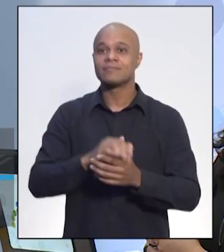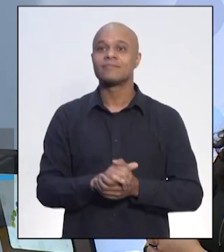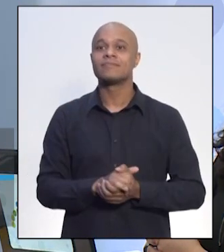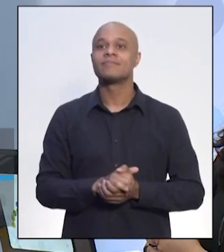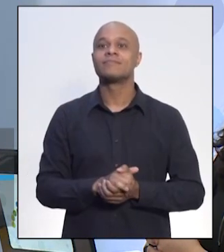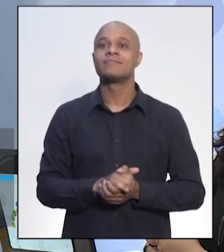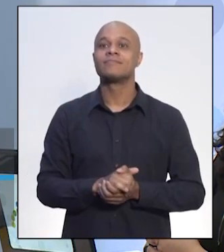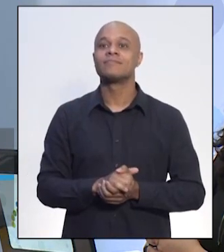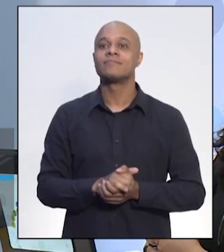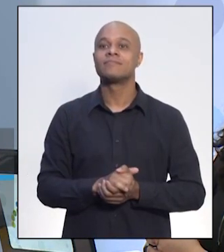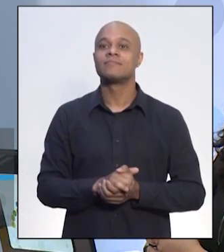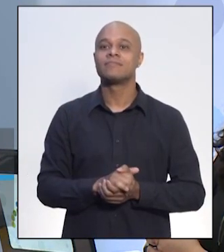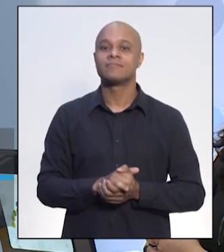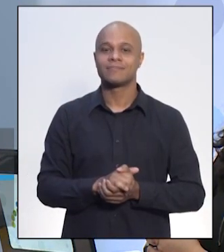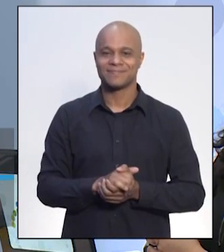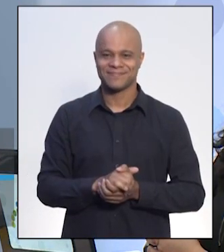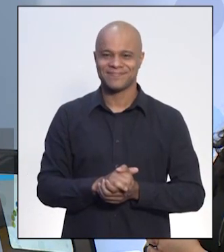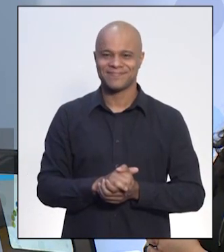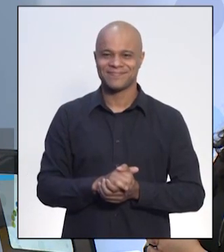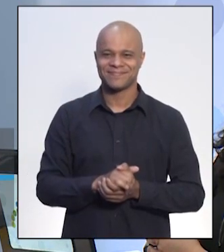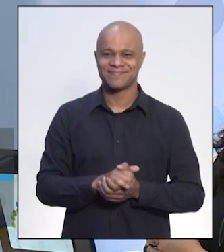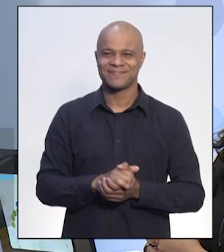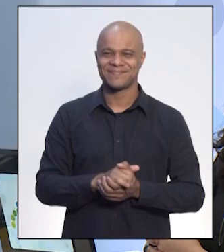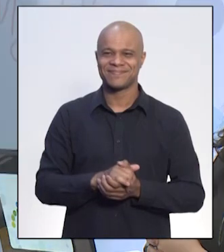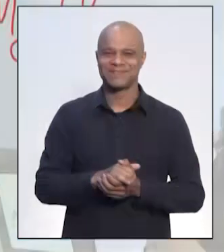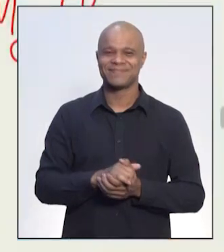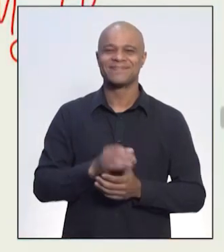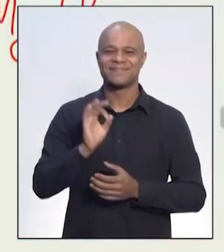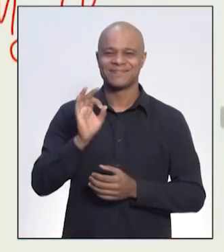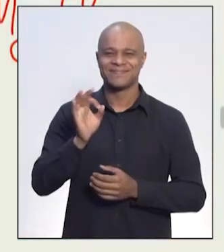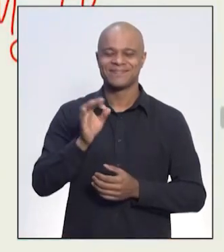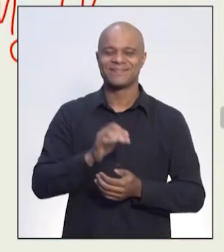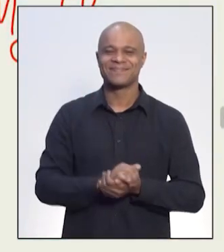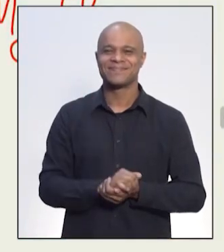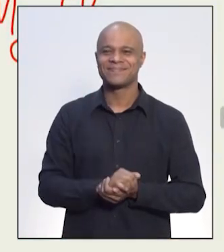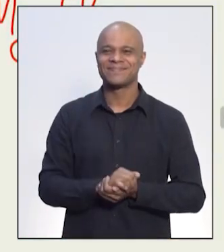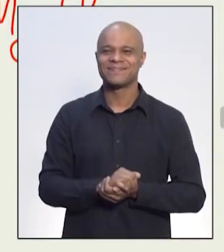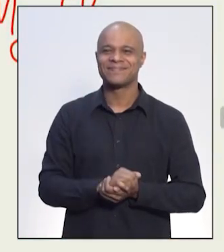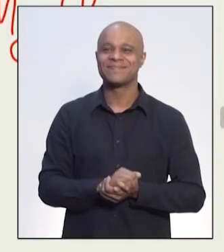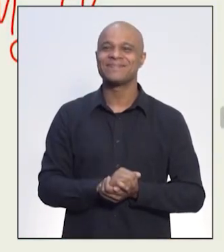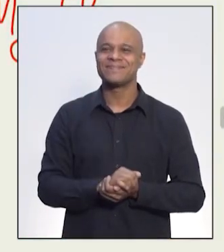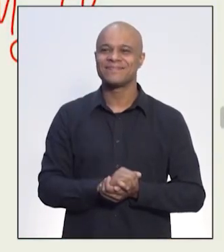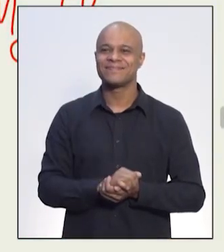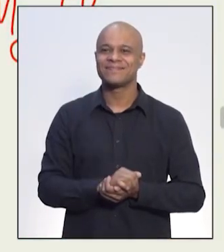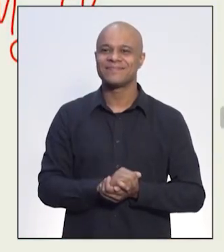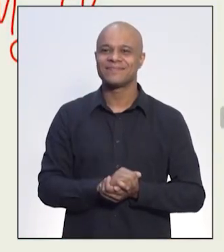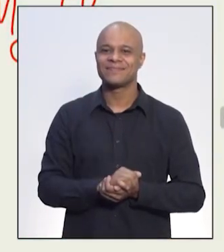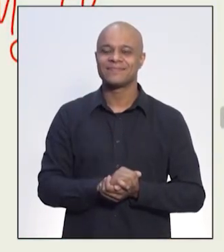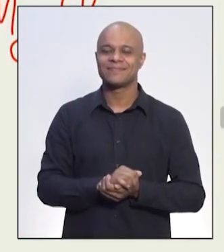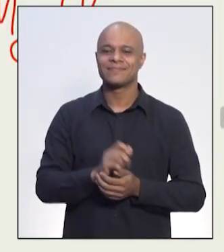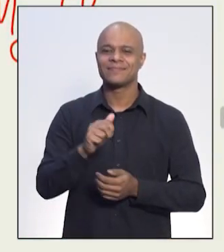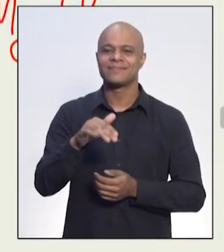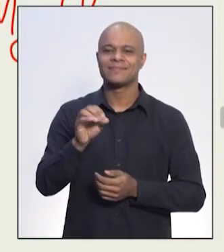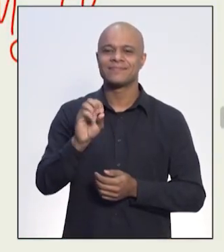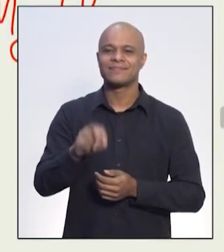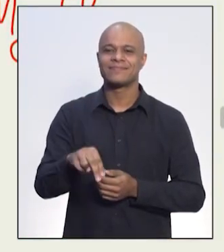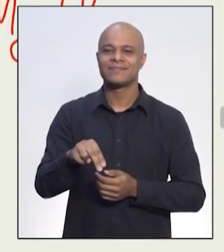sequência quem? Opa, aqui é Y, tá, pessoal? Y, que é o ânion.